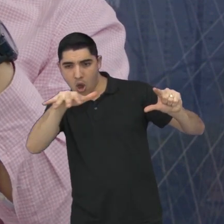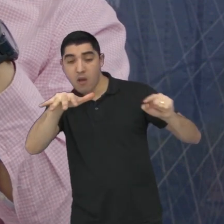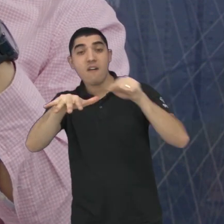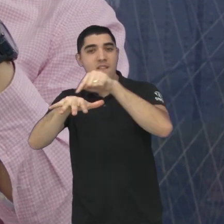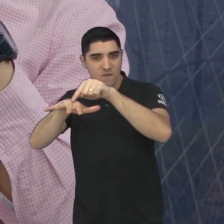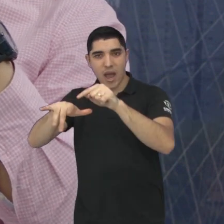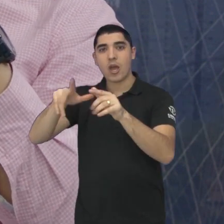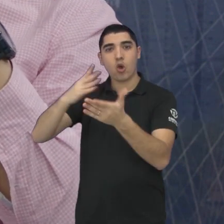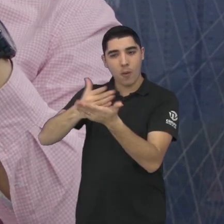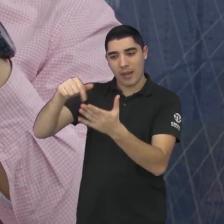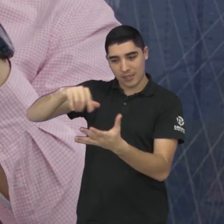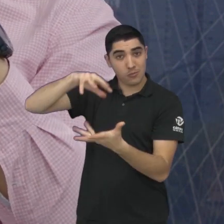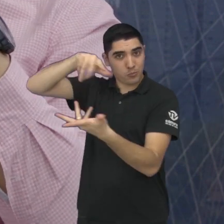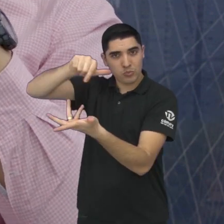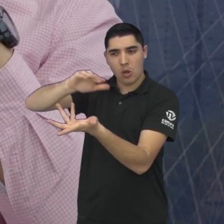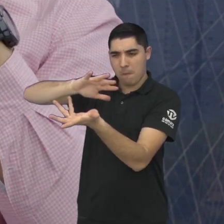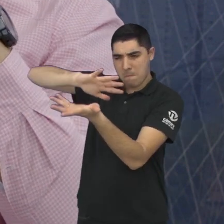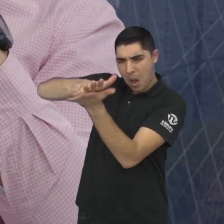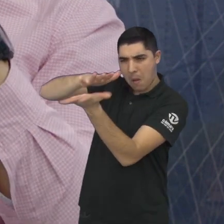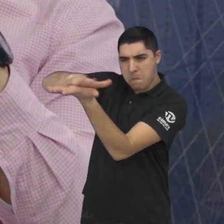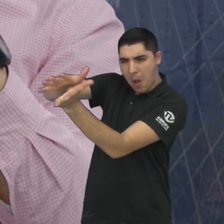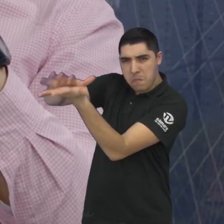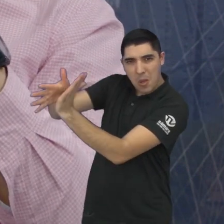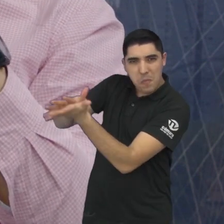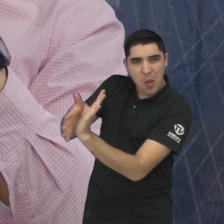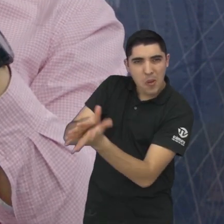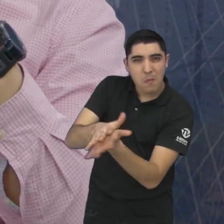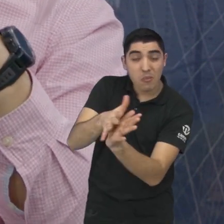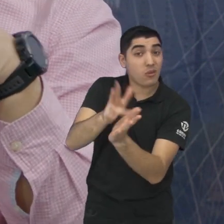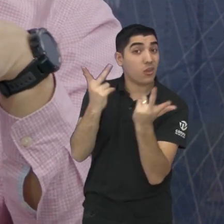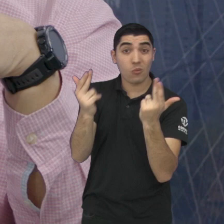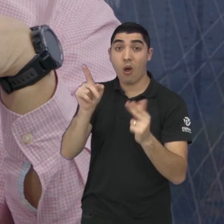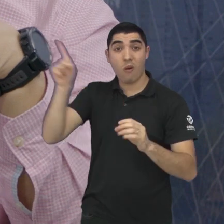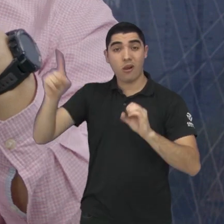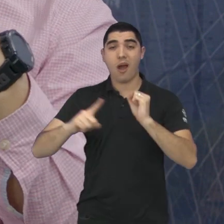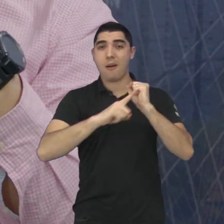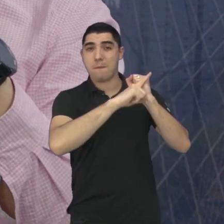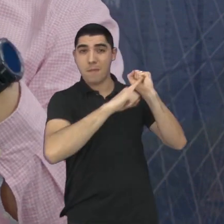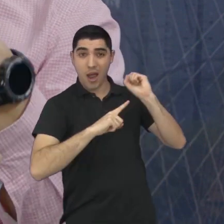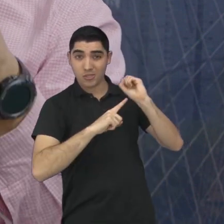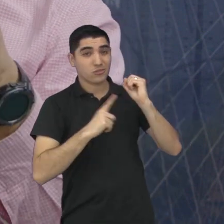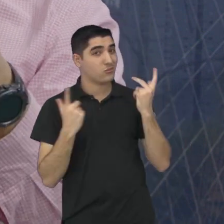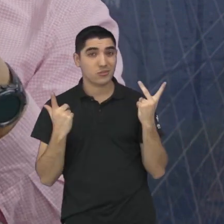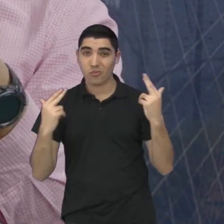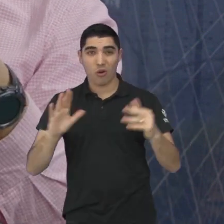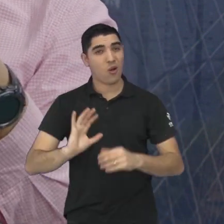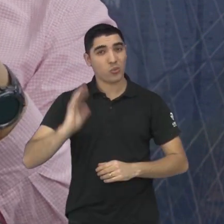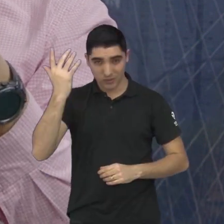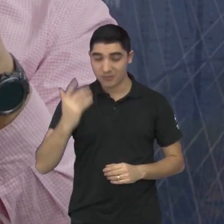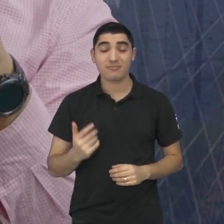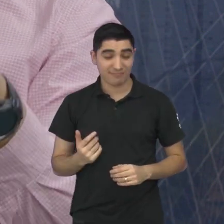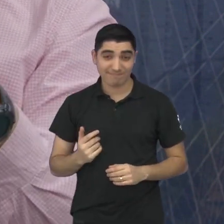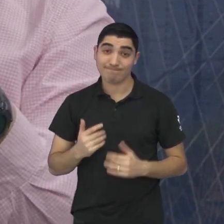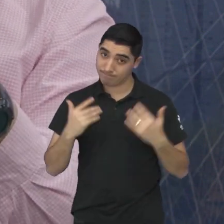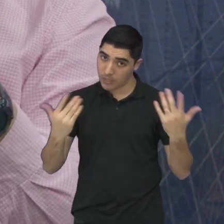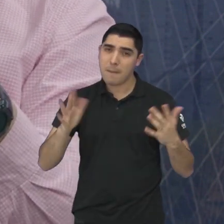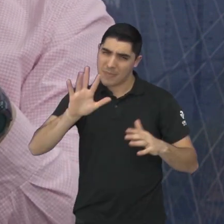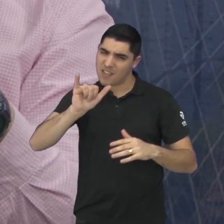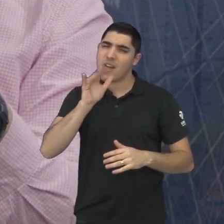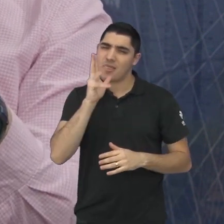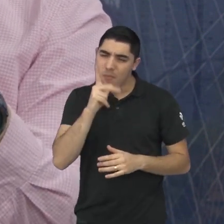como ela fez com Marte no passado. E essa remoção de atmosfera, para quem vive na superfície, para as formas de vida da superfície, vai ser